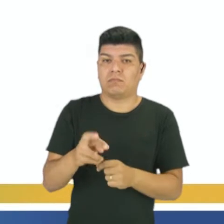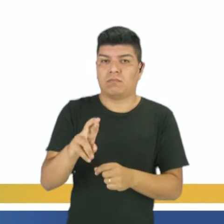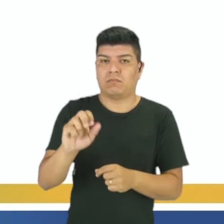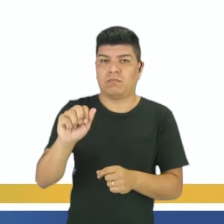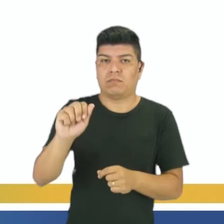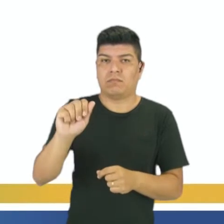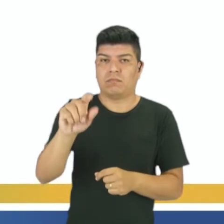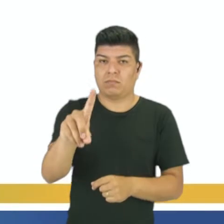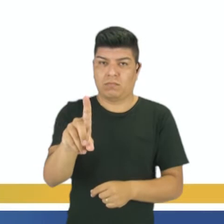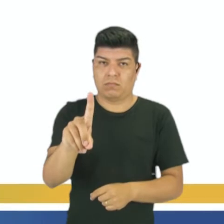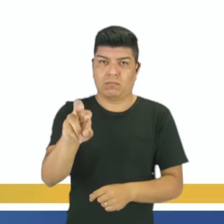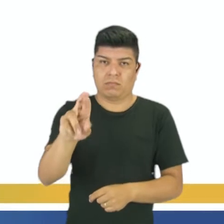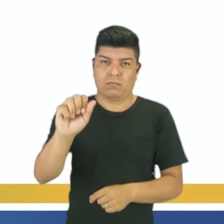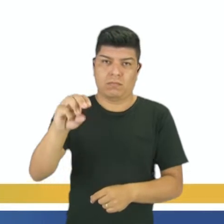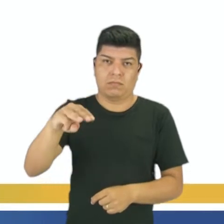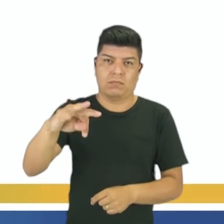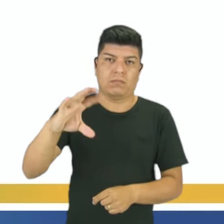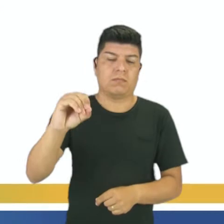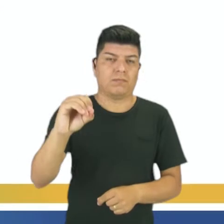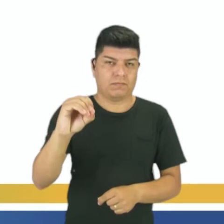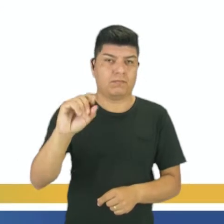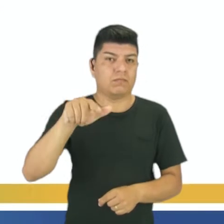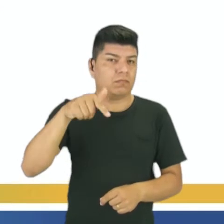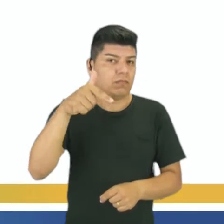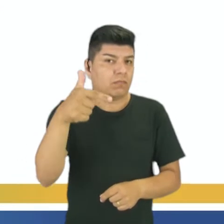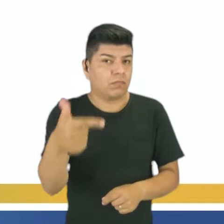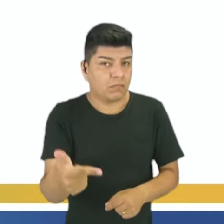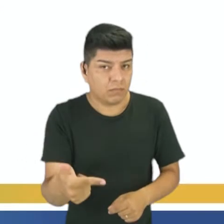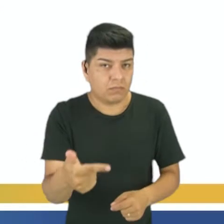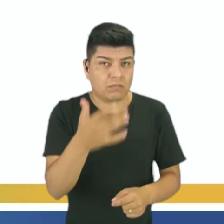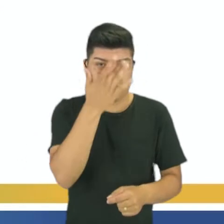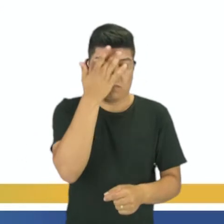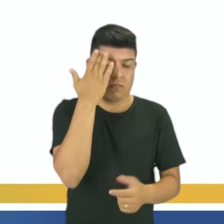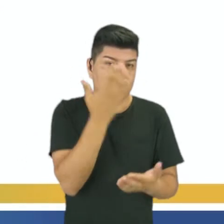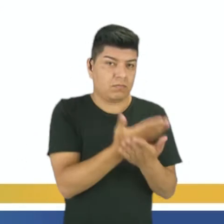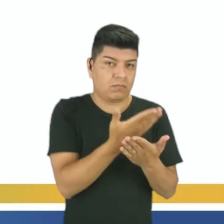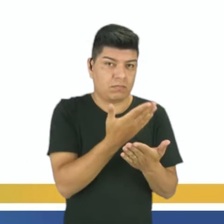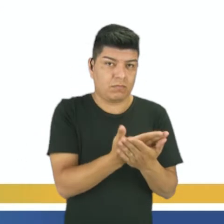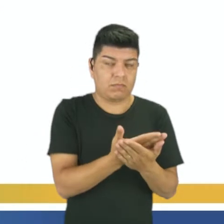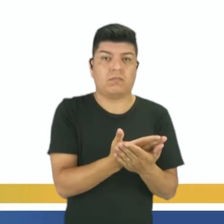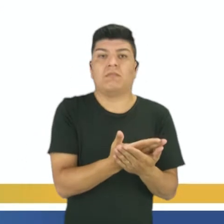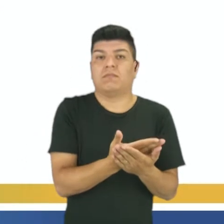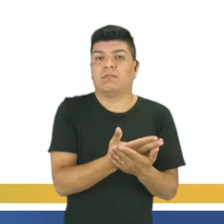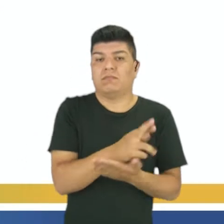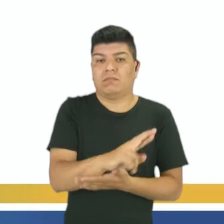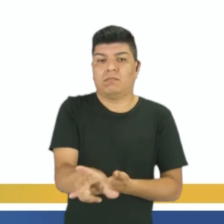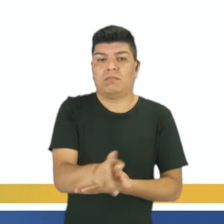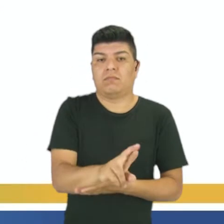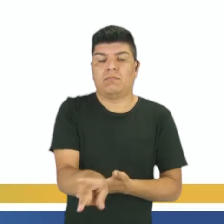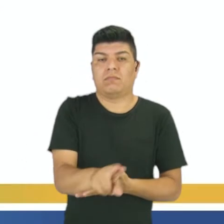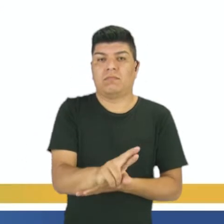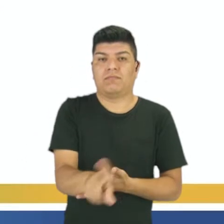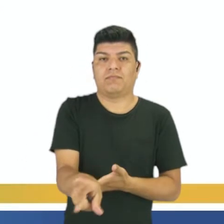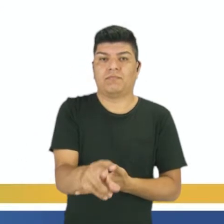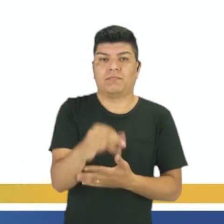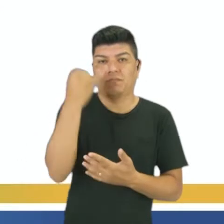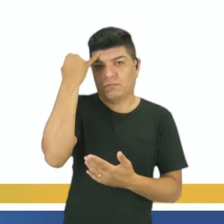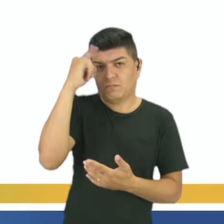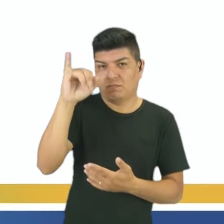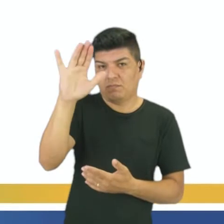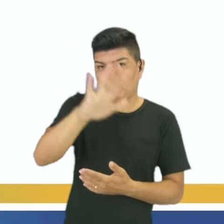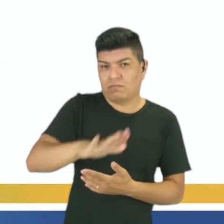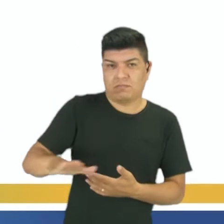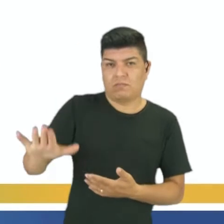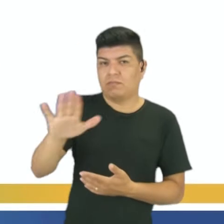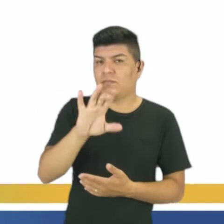isso aí fica para alguns dos estudiosos e não é uma ideia geral,